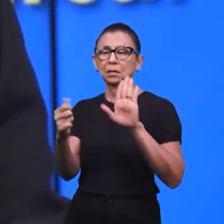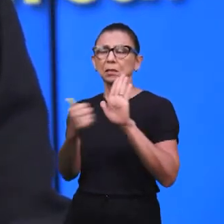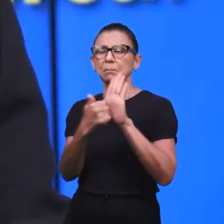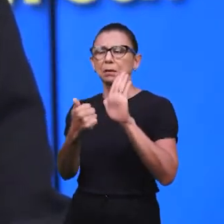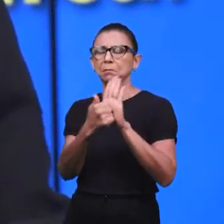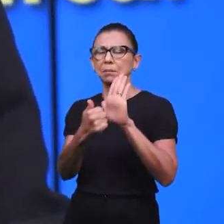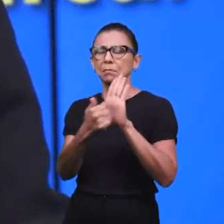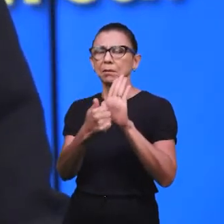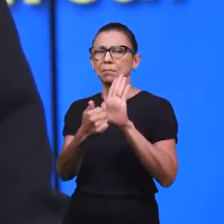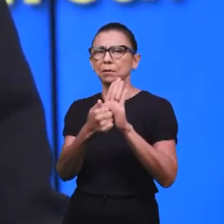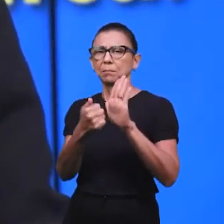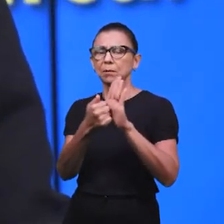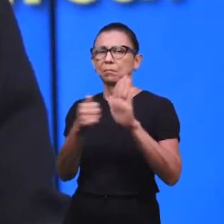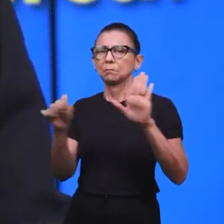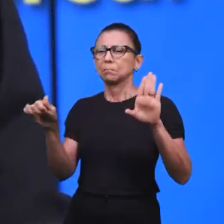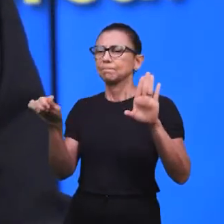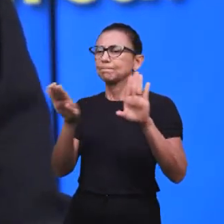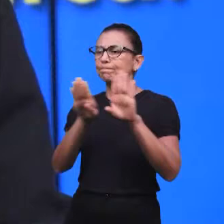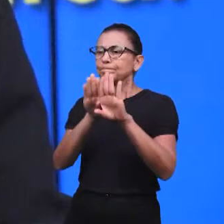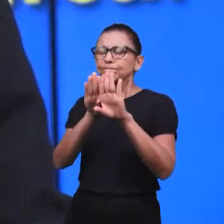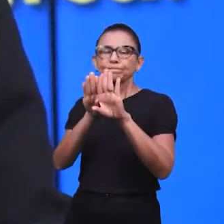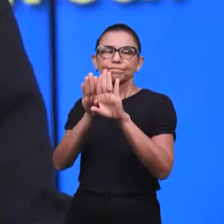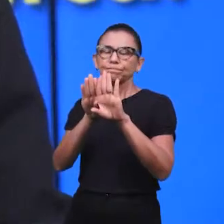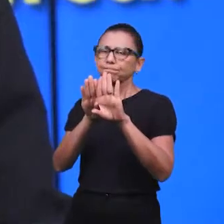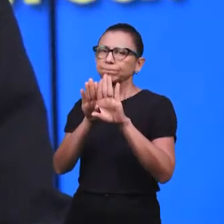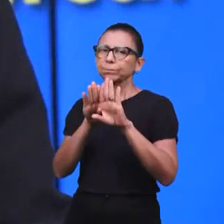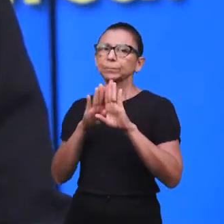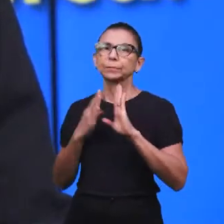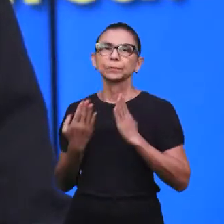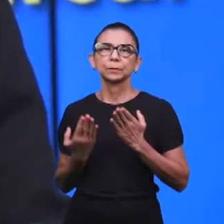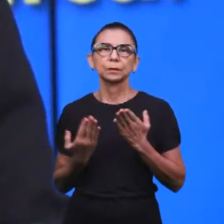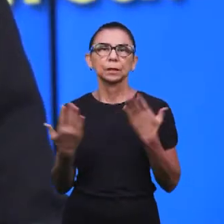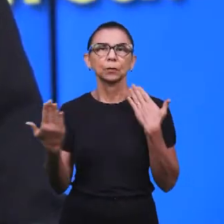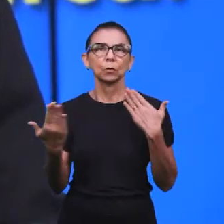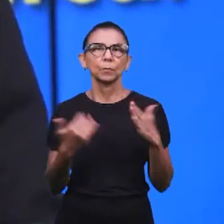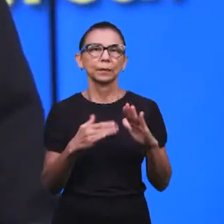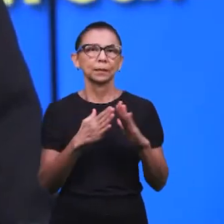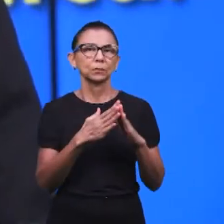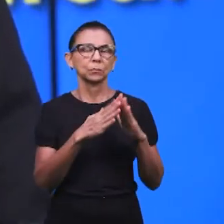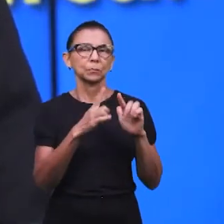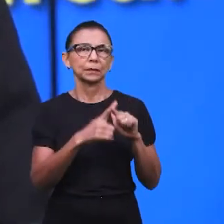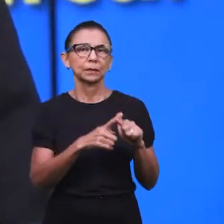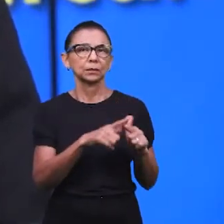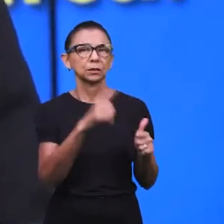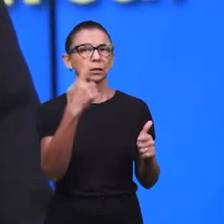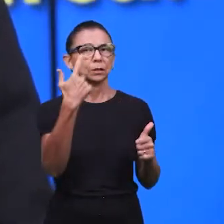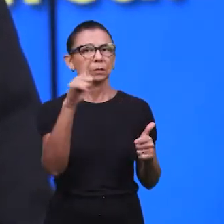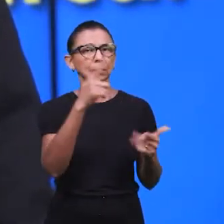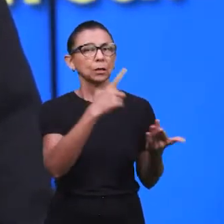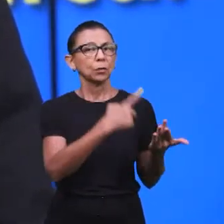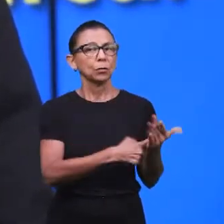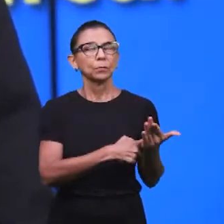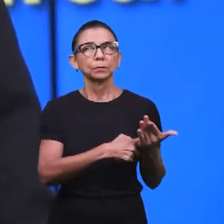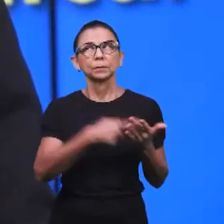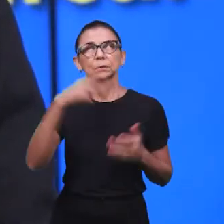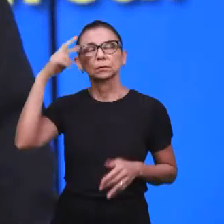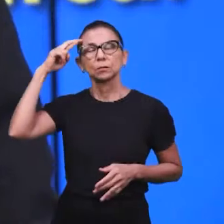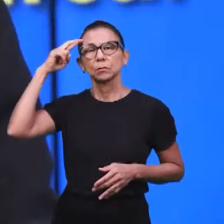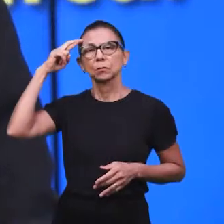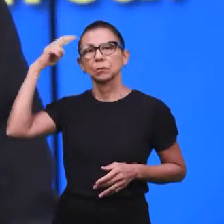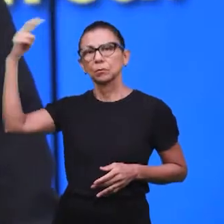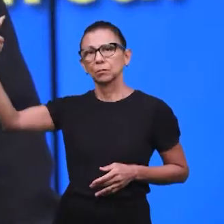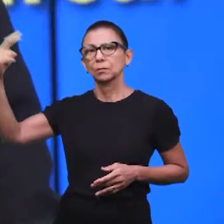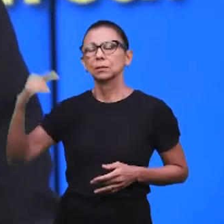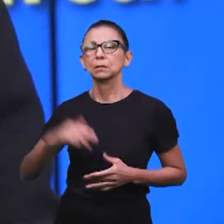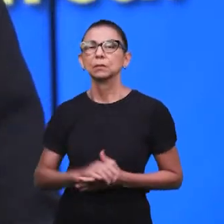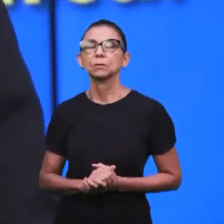não era ainda o momento do casamento e tratava-se de uma igreja que não estava comprometida com o Senhor e por isso ela ficou. Então, muito bem